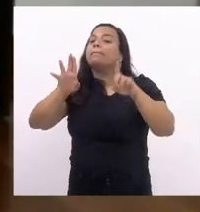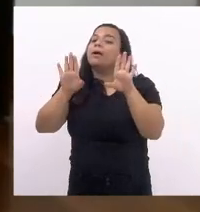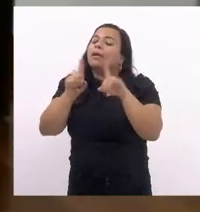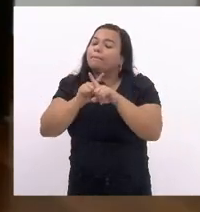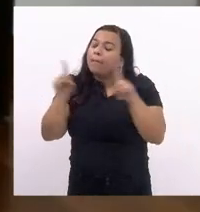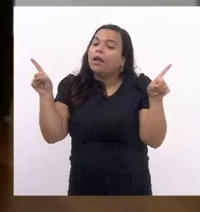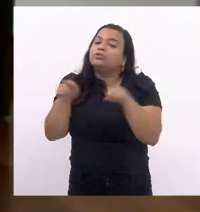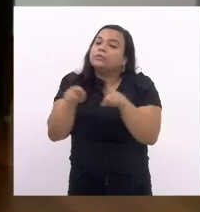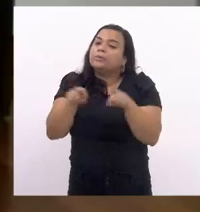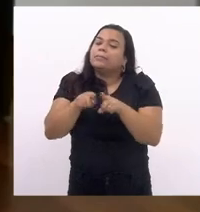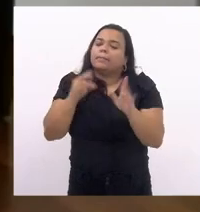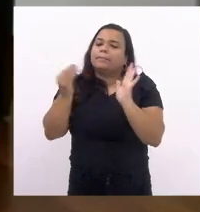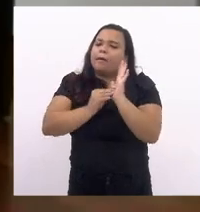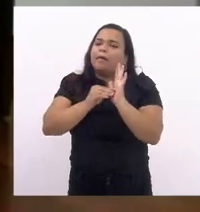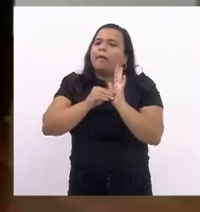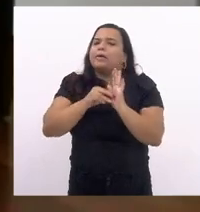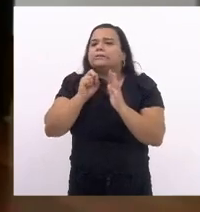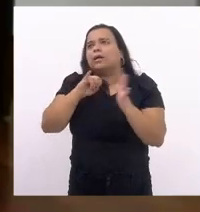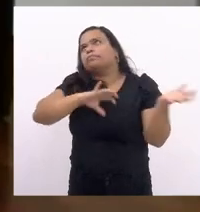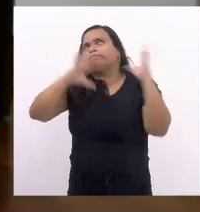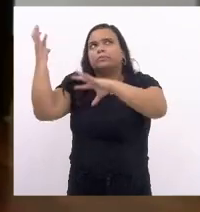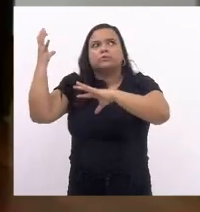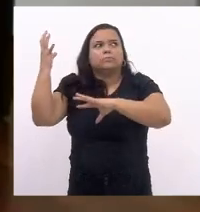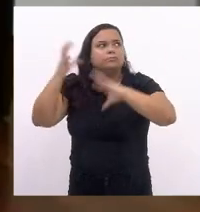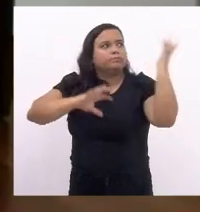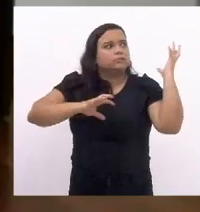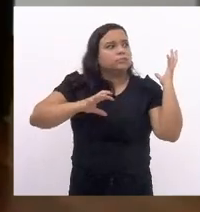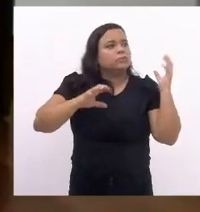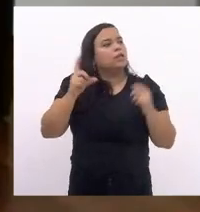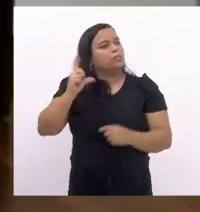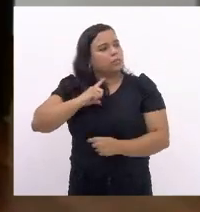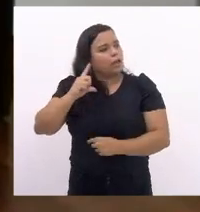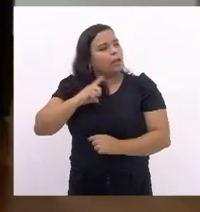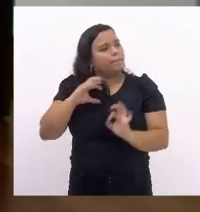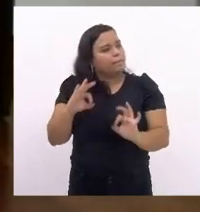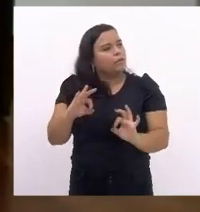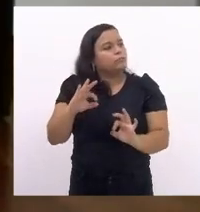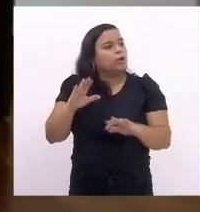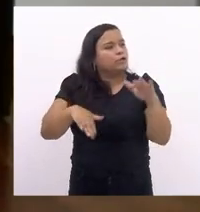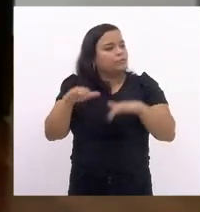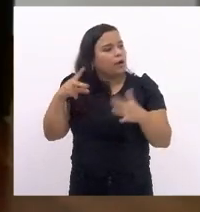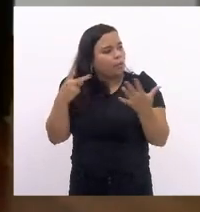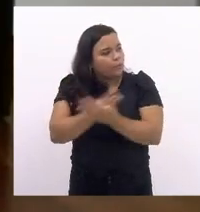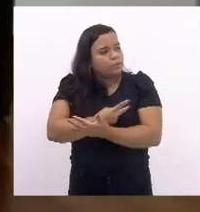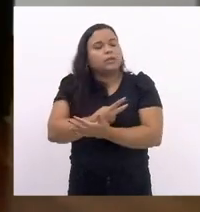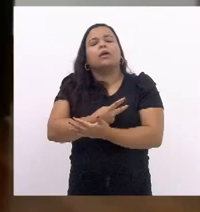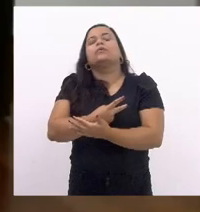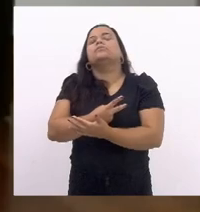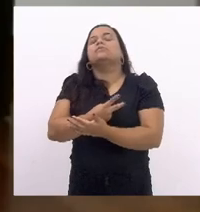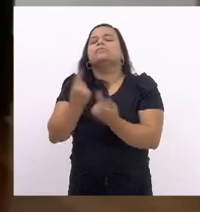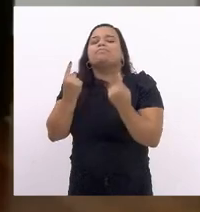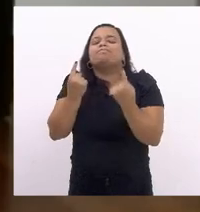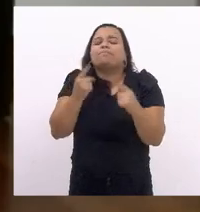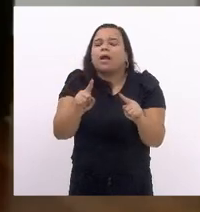que catástrofes ambientais, elas atingem muitas vezes aqueles que são mais vulnerabilizados, que moram em áreas